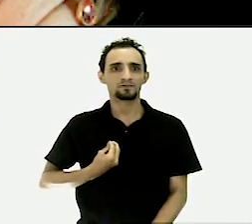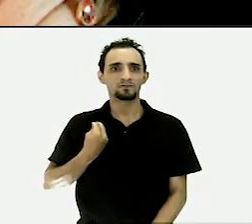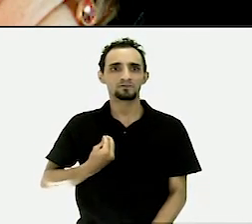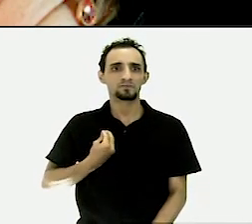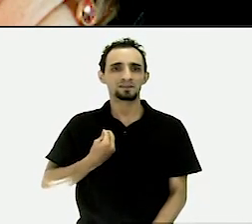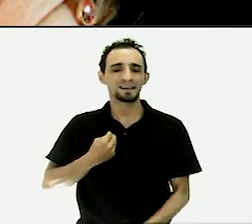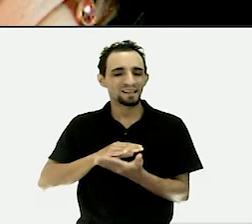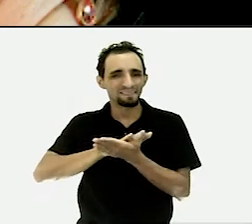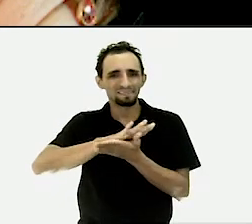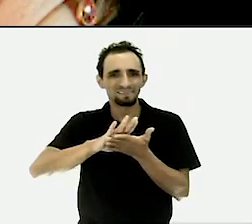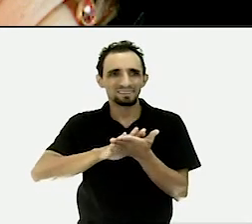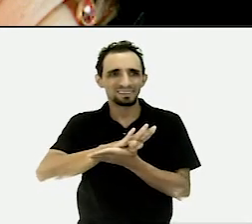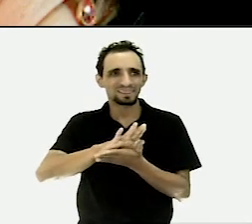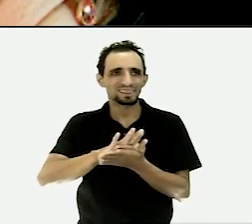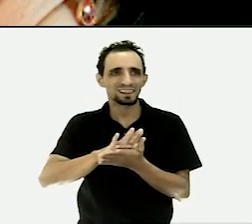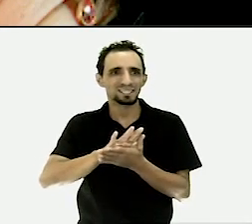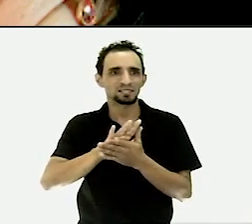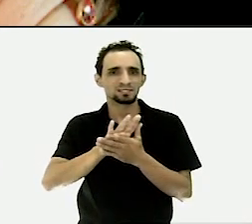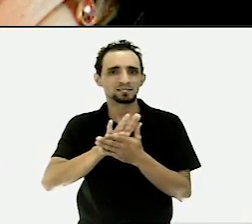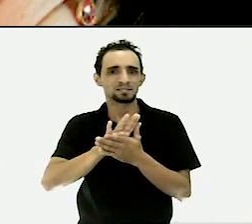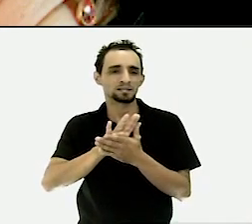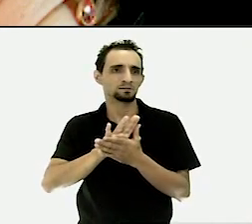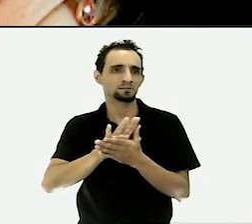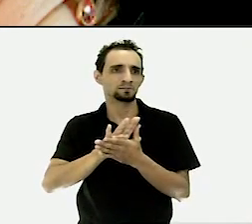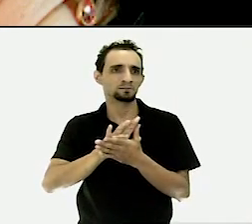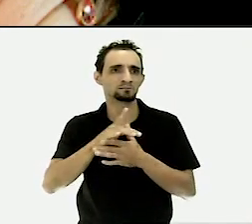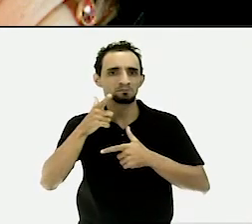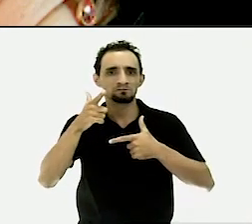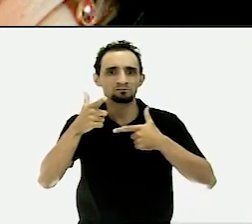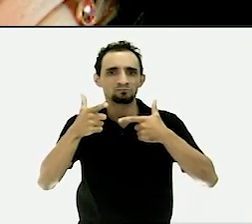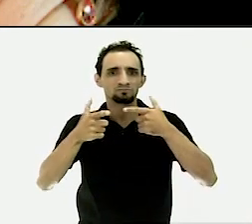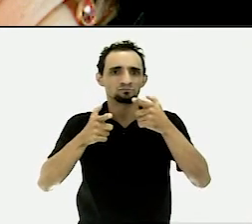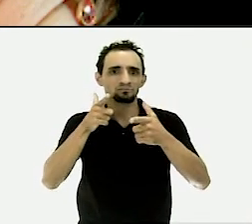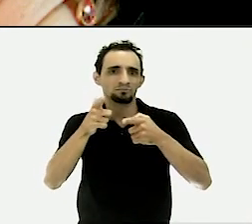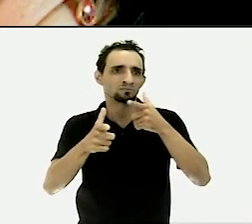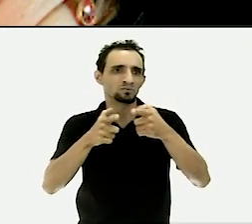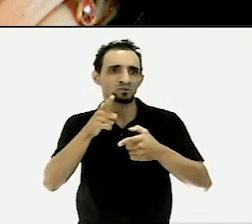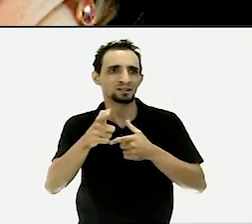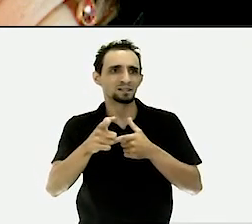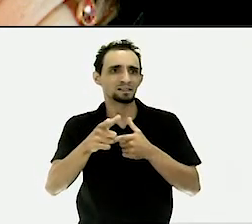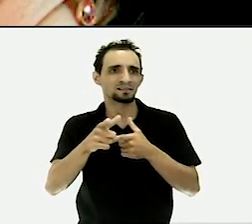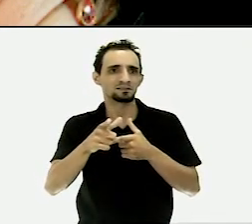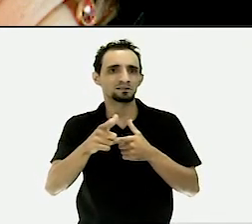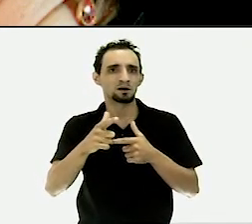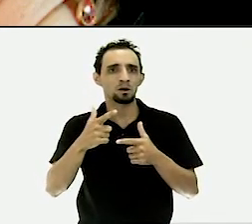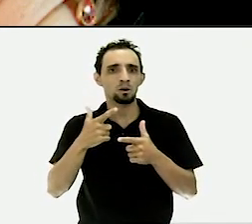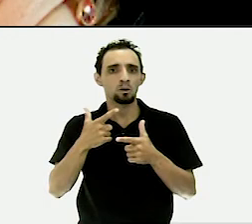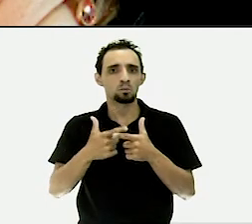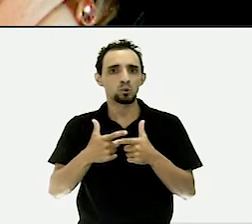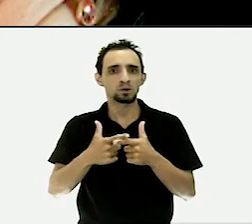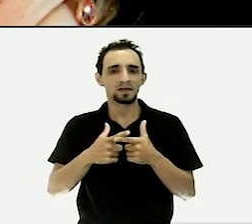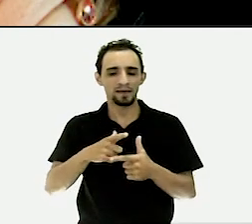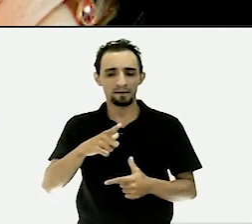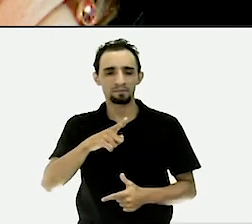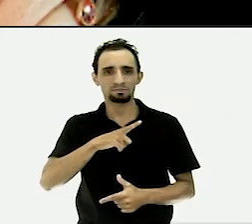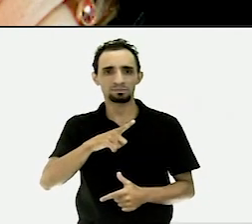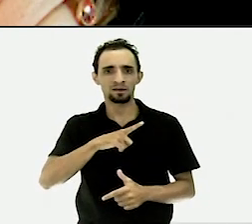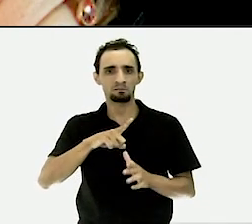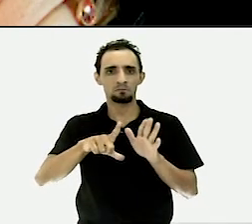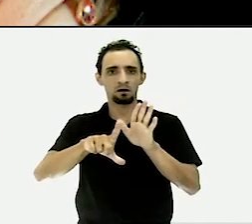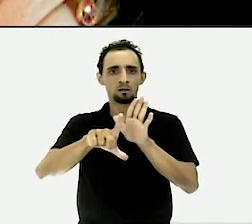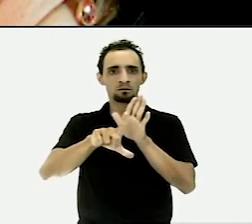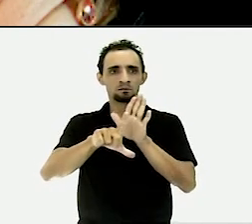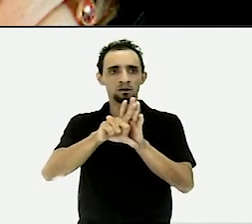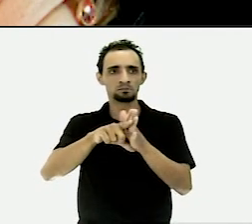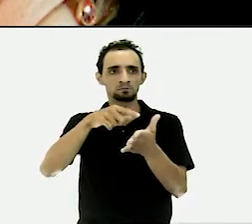quando você vê uma reação dessa, vindo de um líder, que eu falo líder político, né? Uma pessoa que está ali